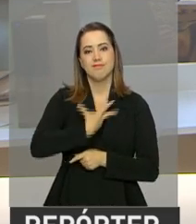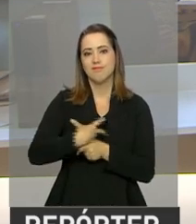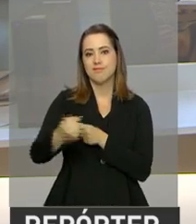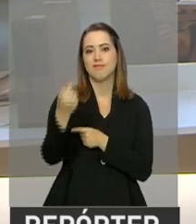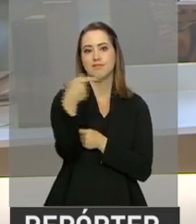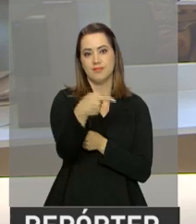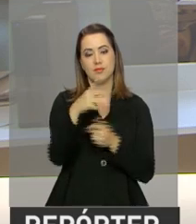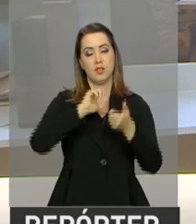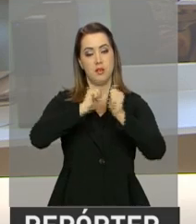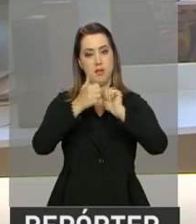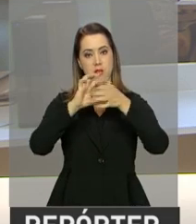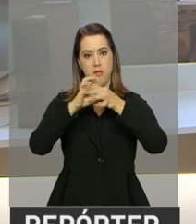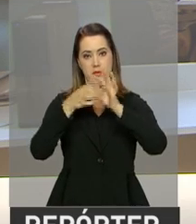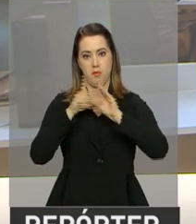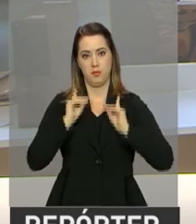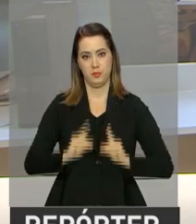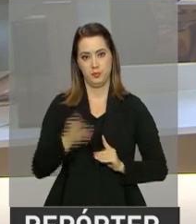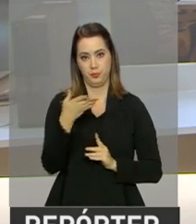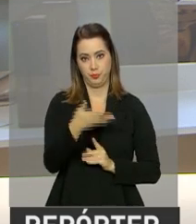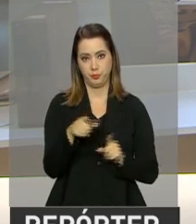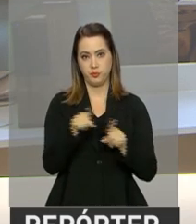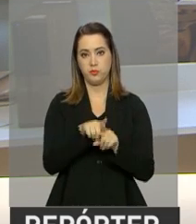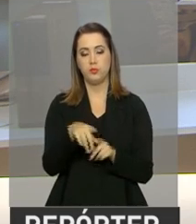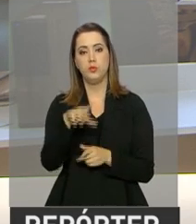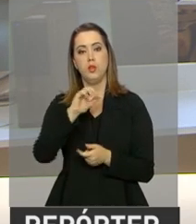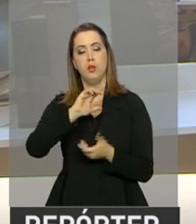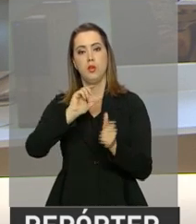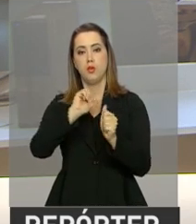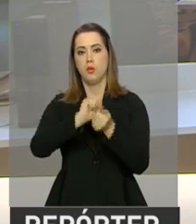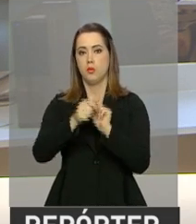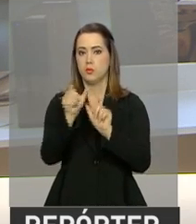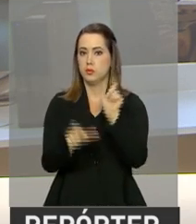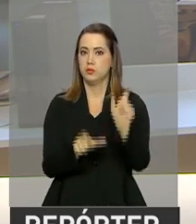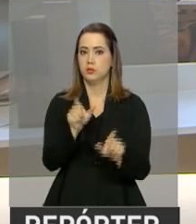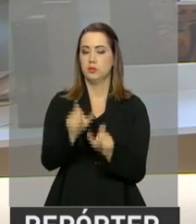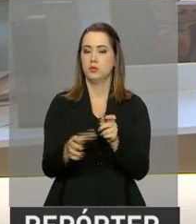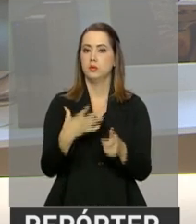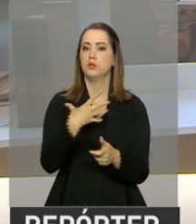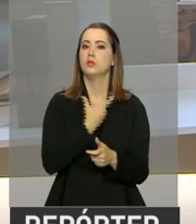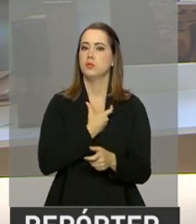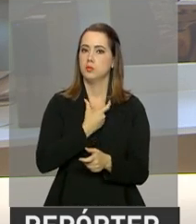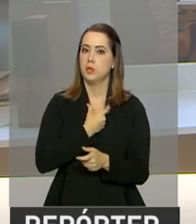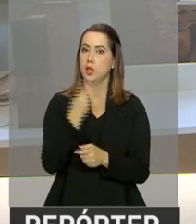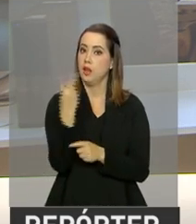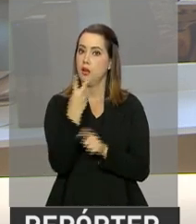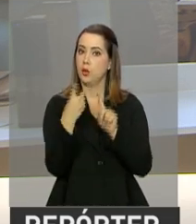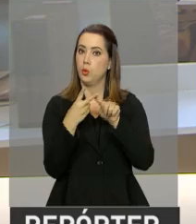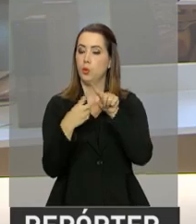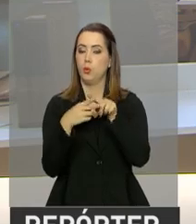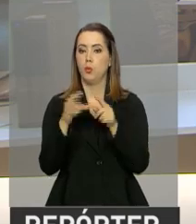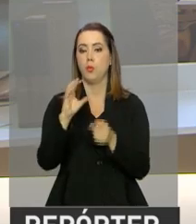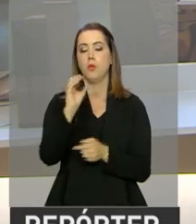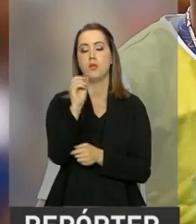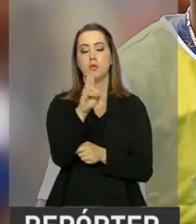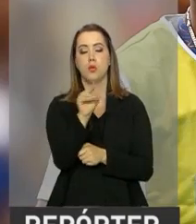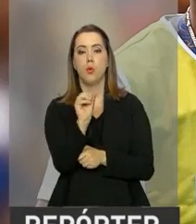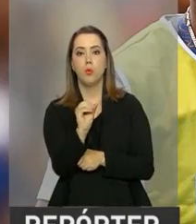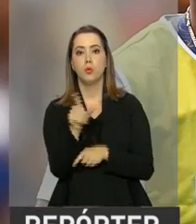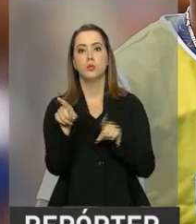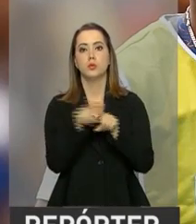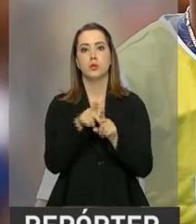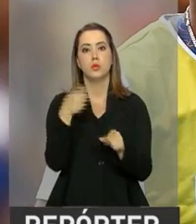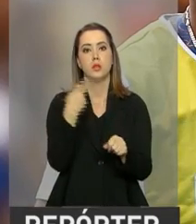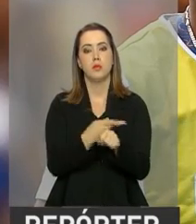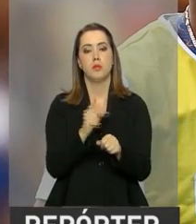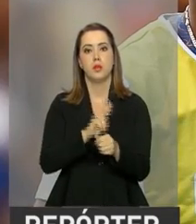Rio 2016. Os atletas do país conquistaram uma medalha de ouro e uma de prata, as duas no atletismo. O ouro veio no